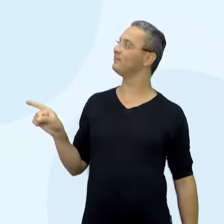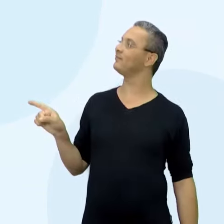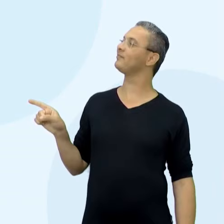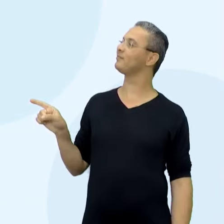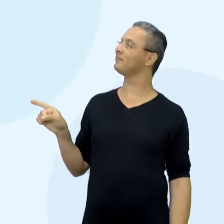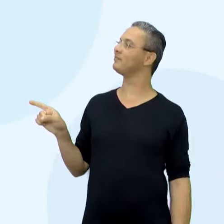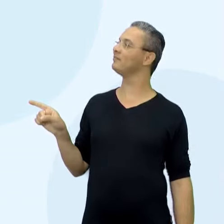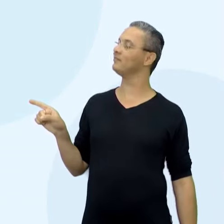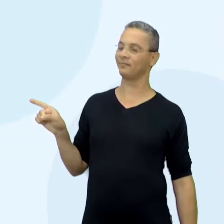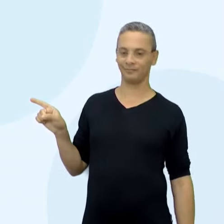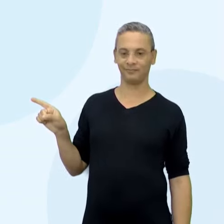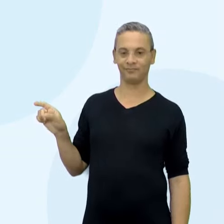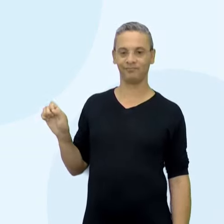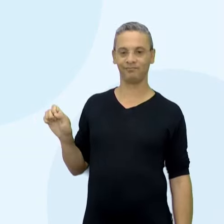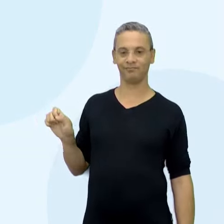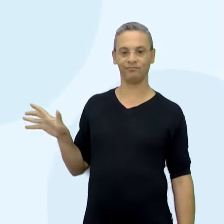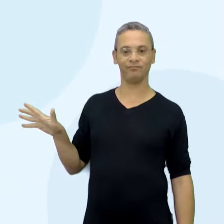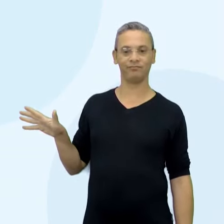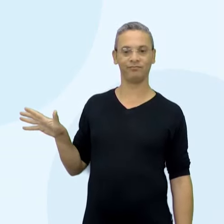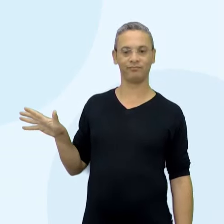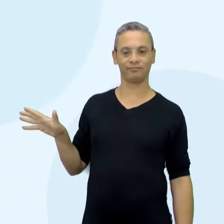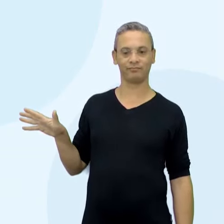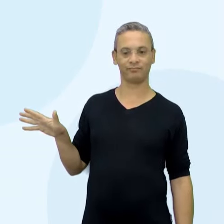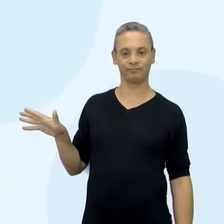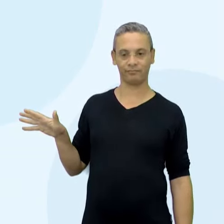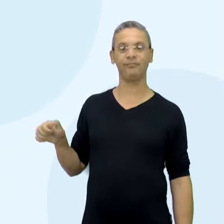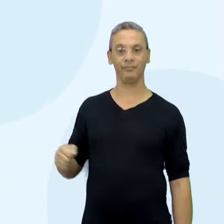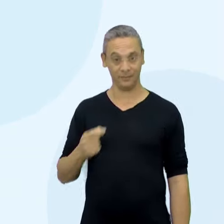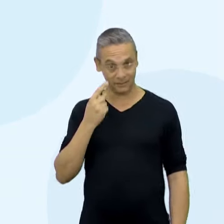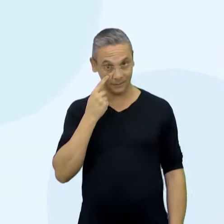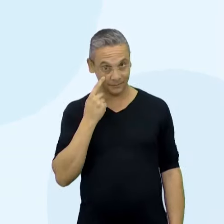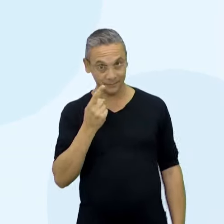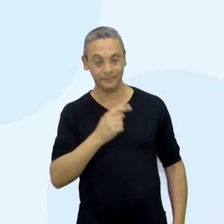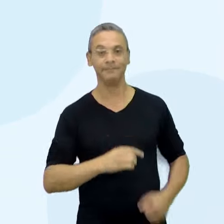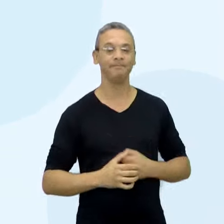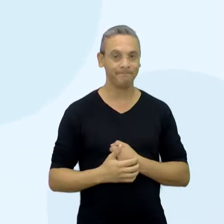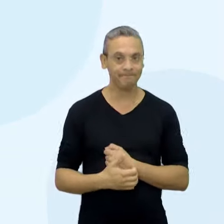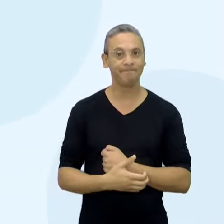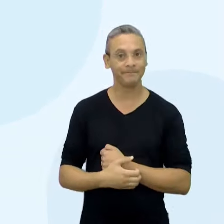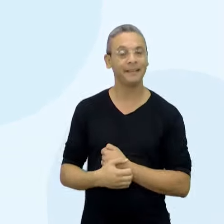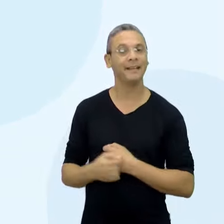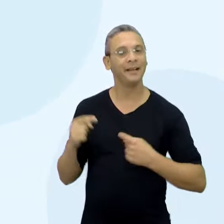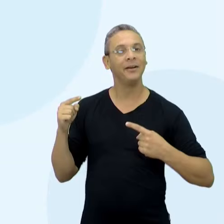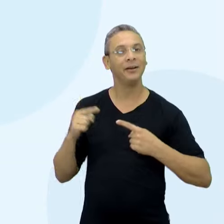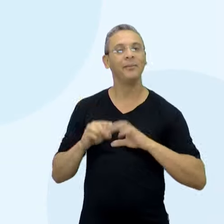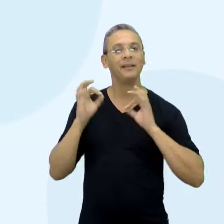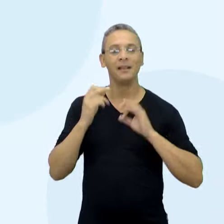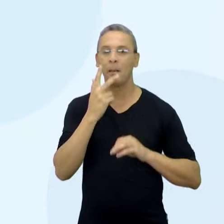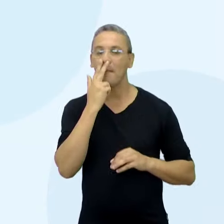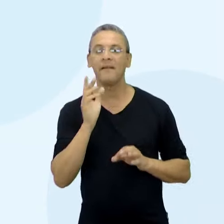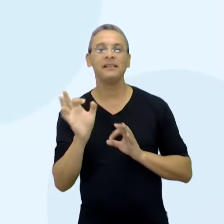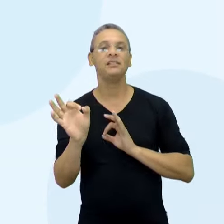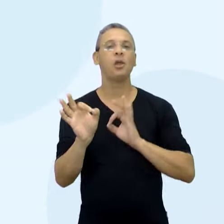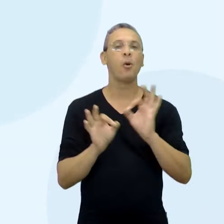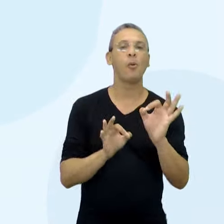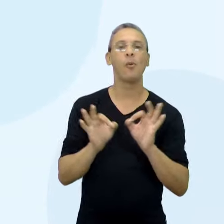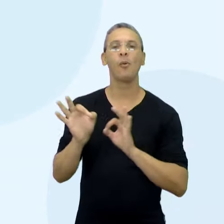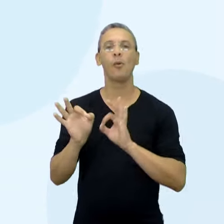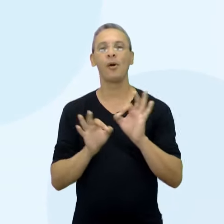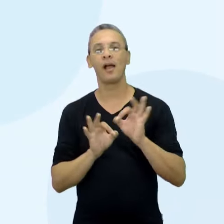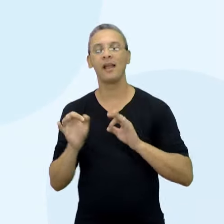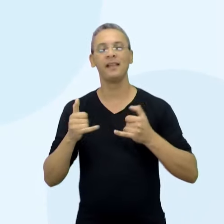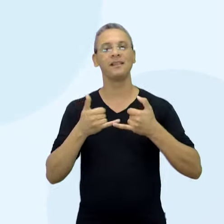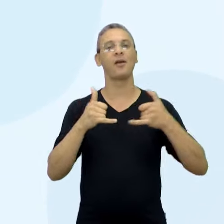quando eu tenho a carga completa, eu consigo liberar essa carga então para o circuito. Ele funciona como um organizador de